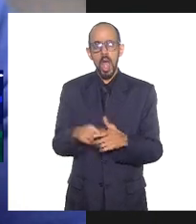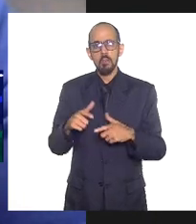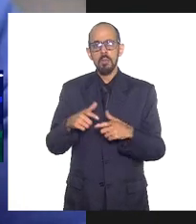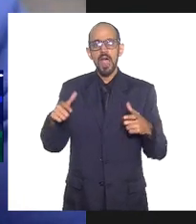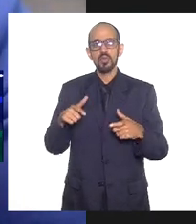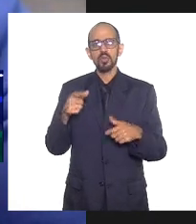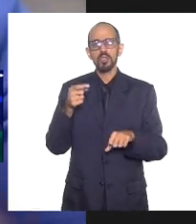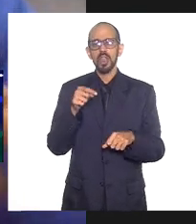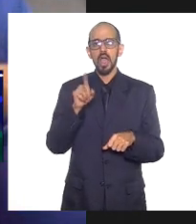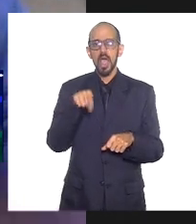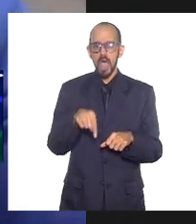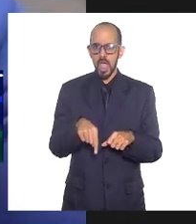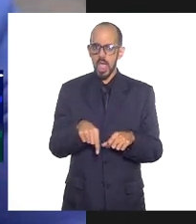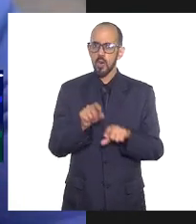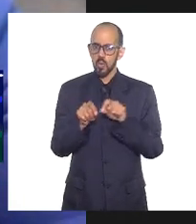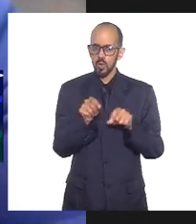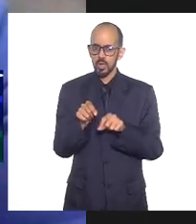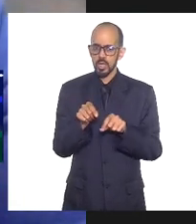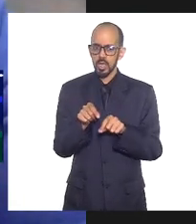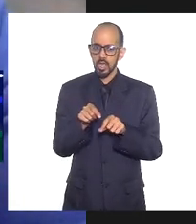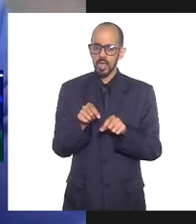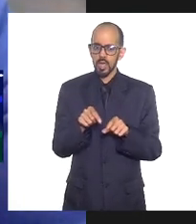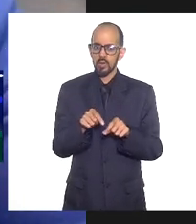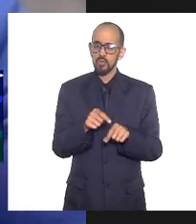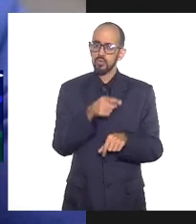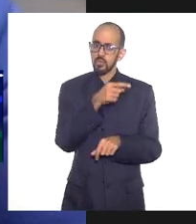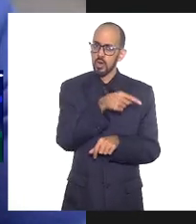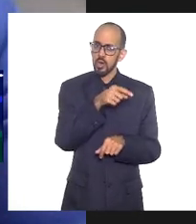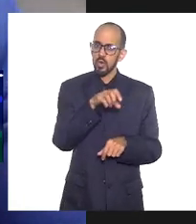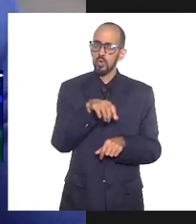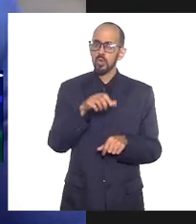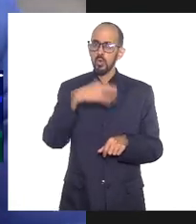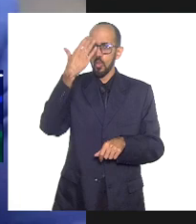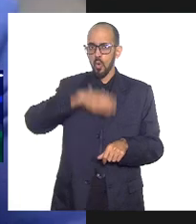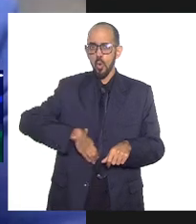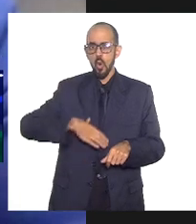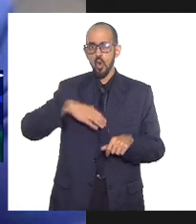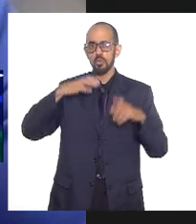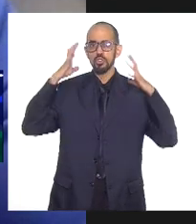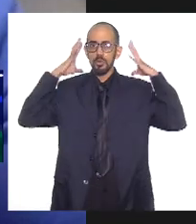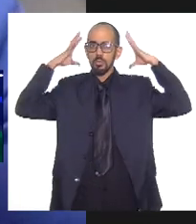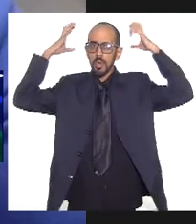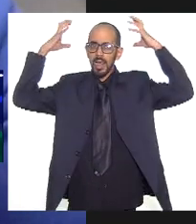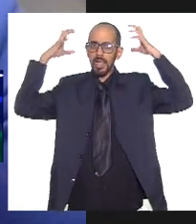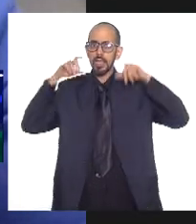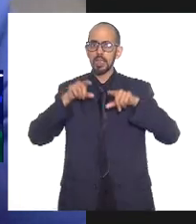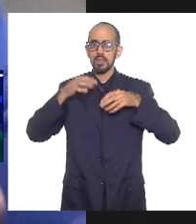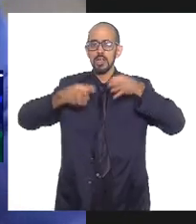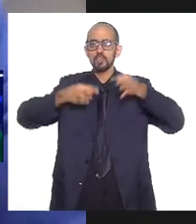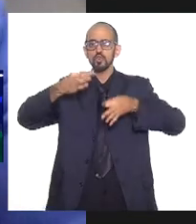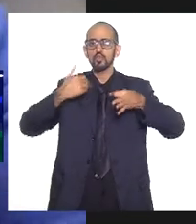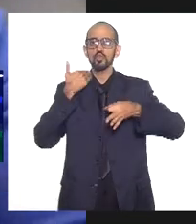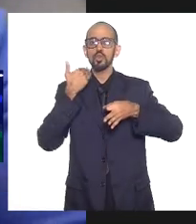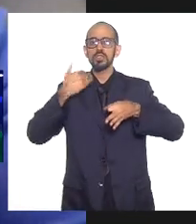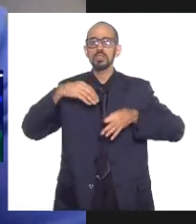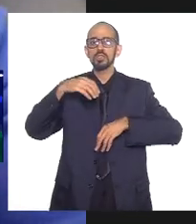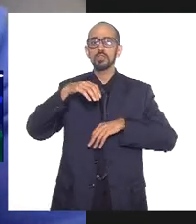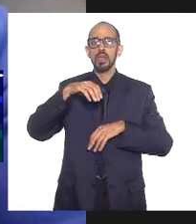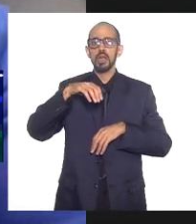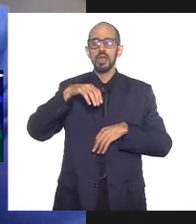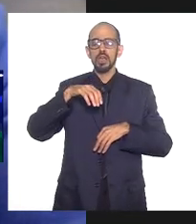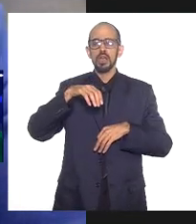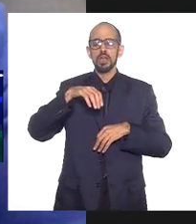munições foram parar no corpo de Marielle, foram parar no corpo da juíza Patrícia Scioli, porque foram